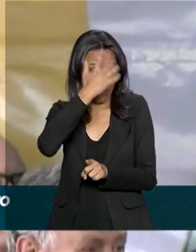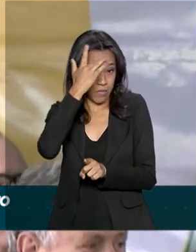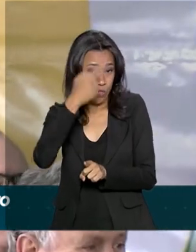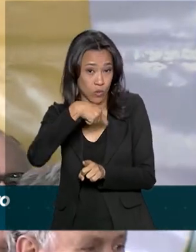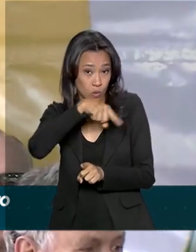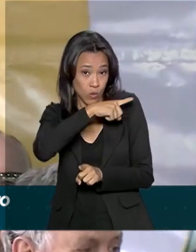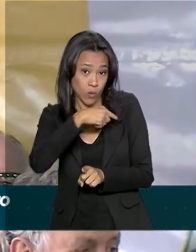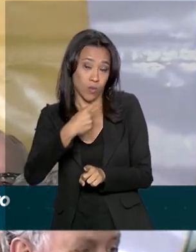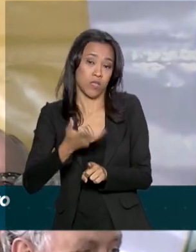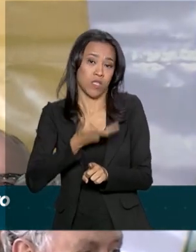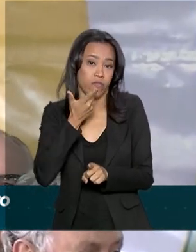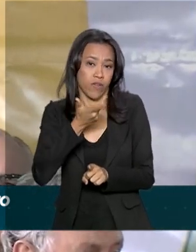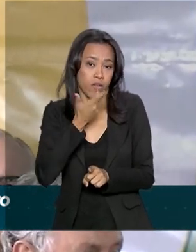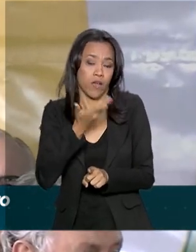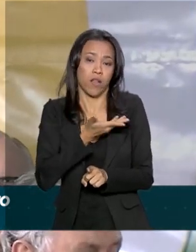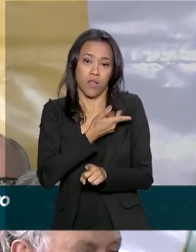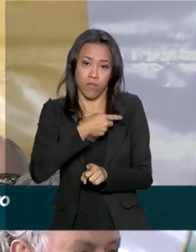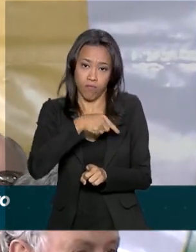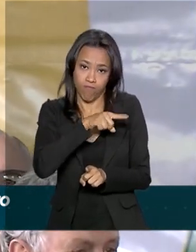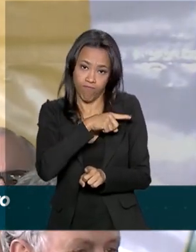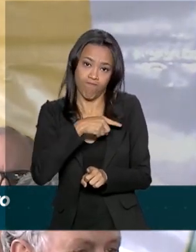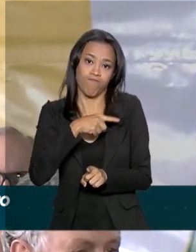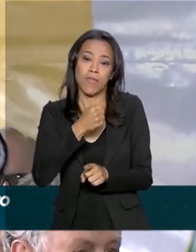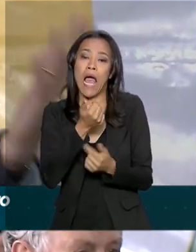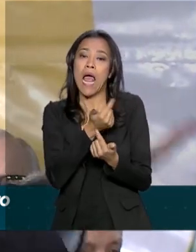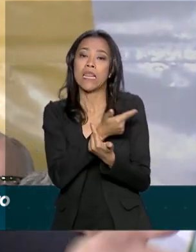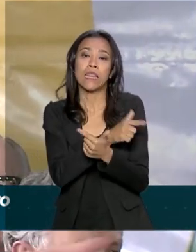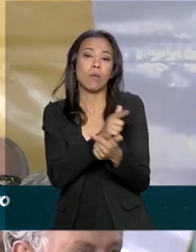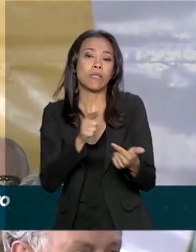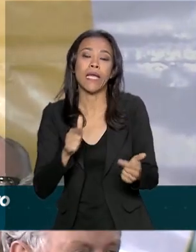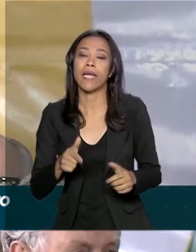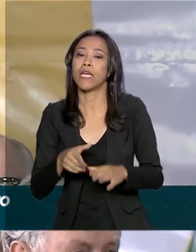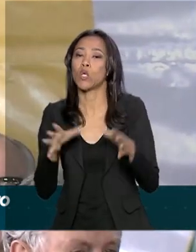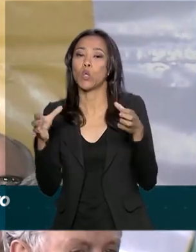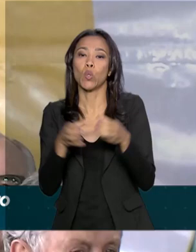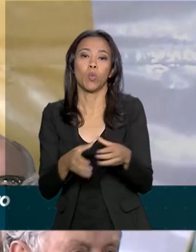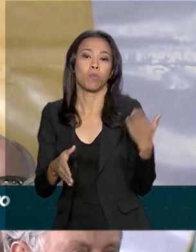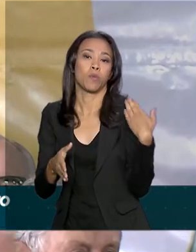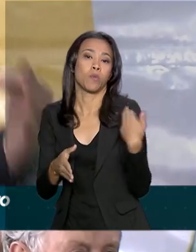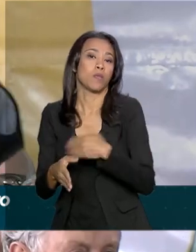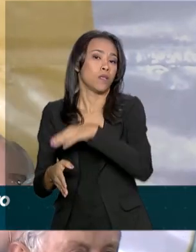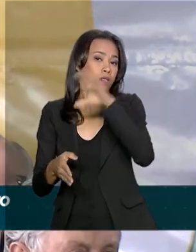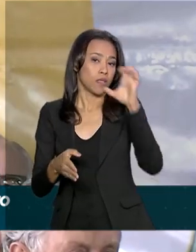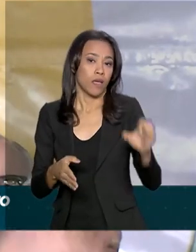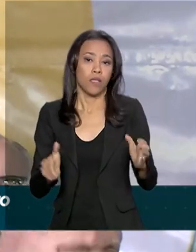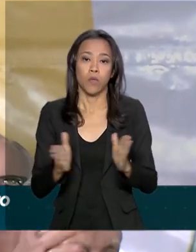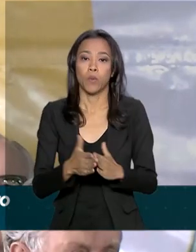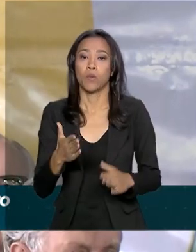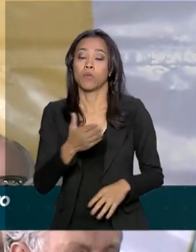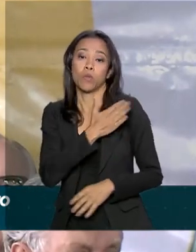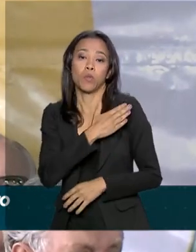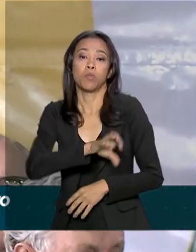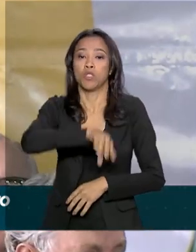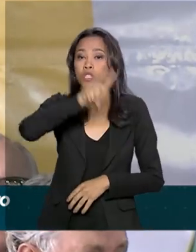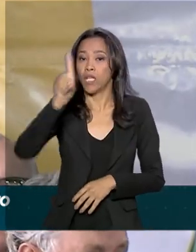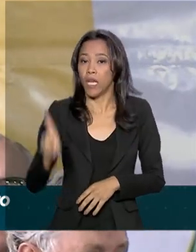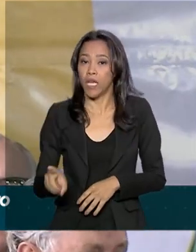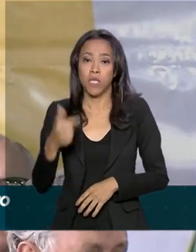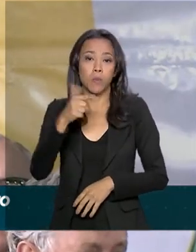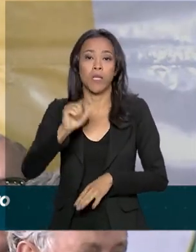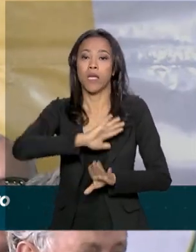aqueles isentões que ficam falando, não tem esquerda, não tem direita, não tem ideologia, tem sim!